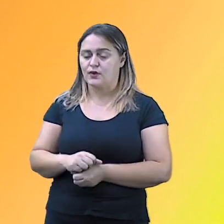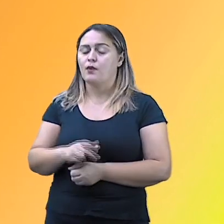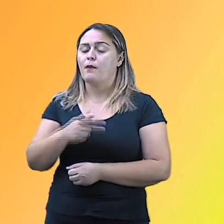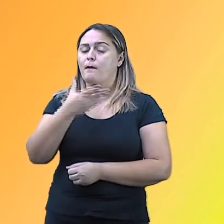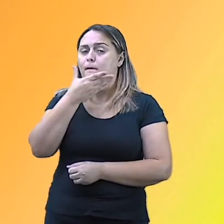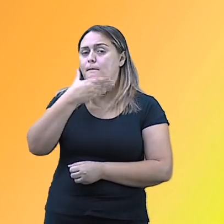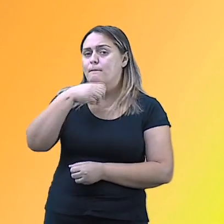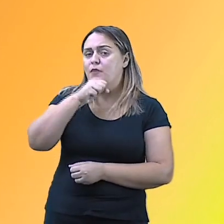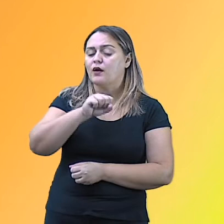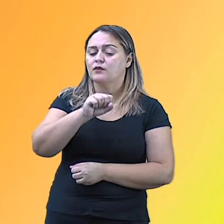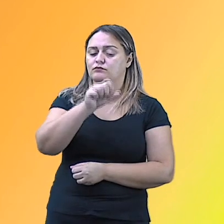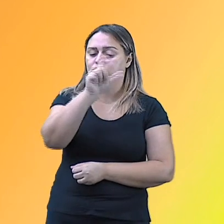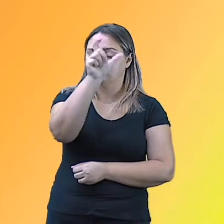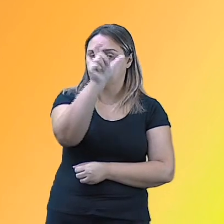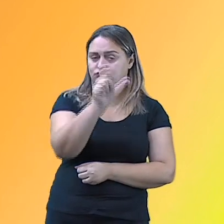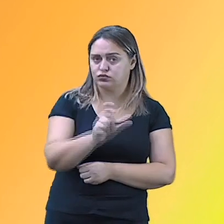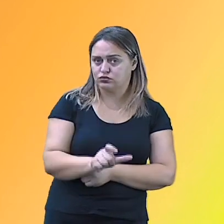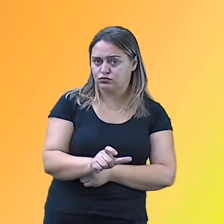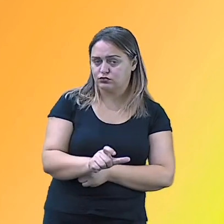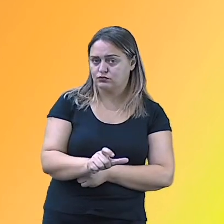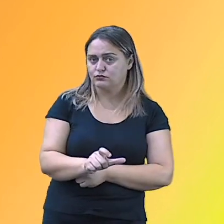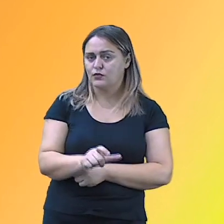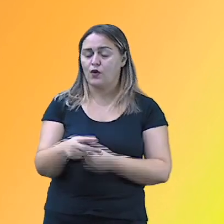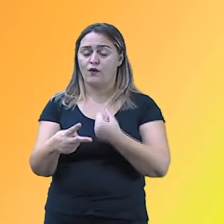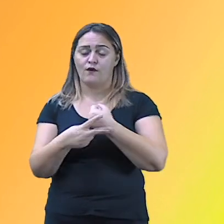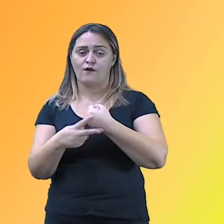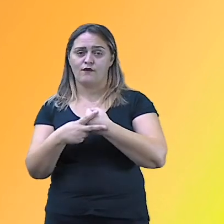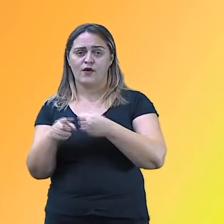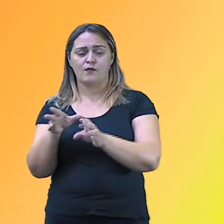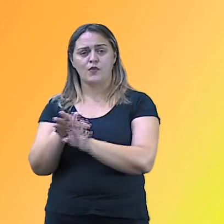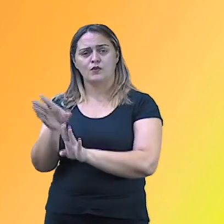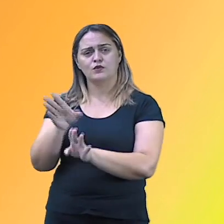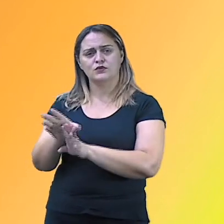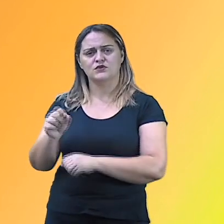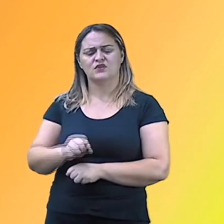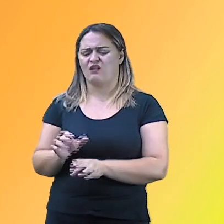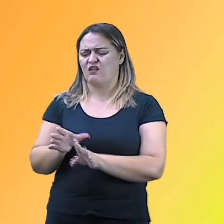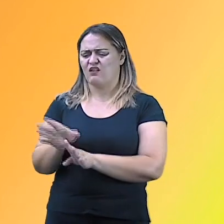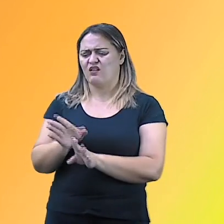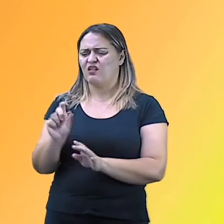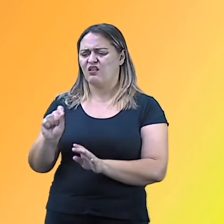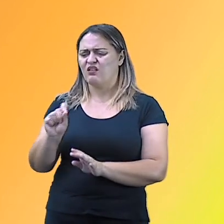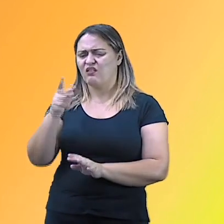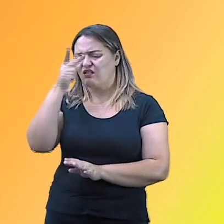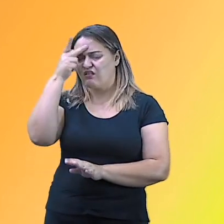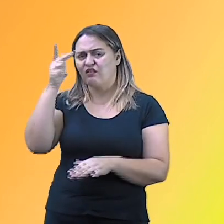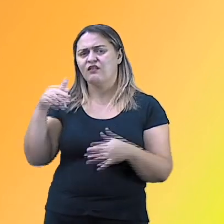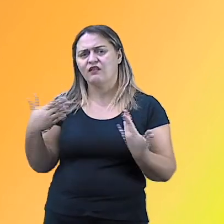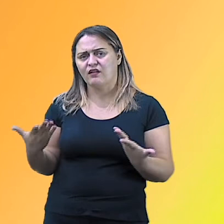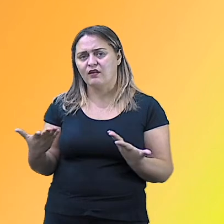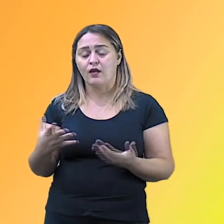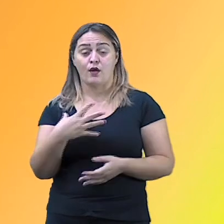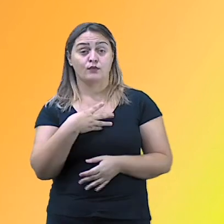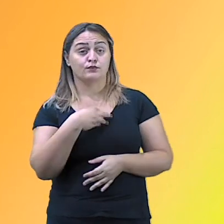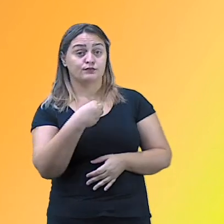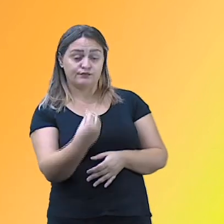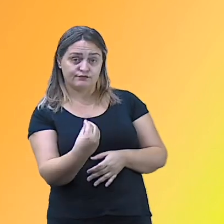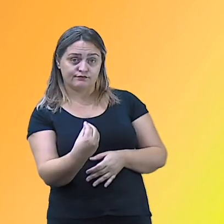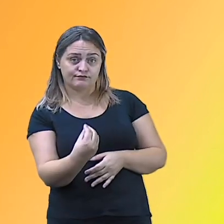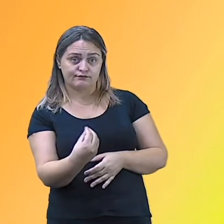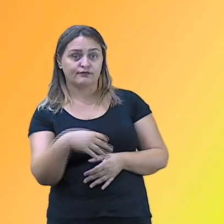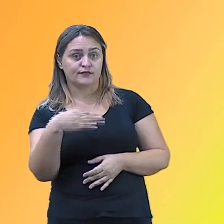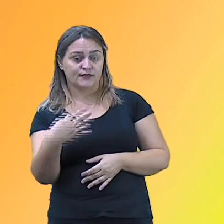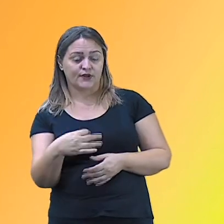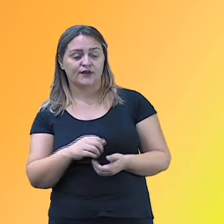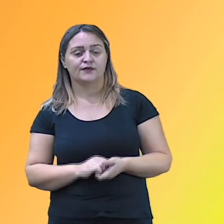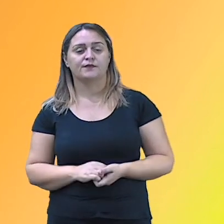sujeito. E o verbo, aconselha. Esse aconselha a quem? Aos filhos. E olha a